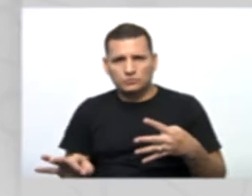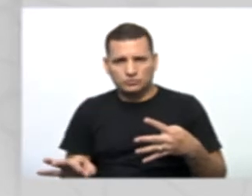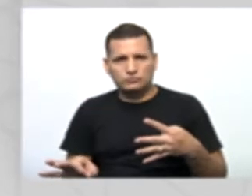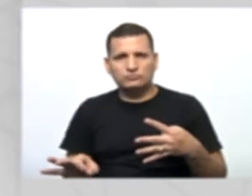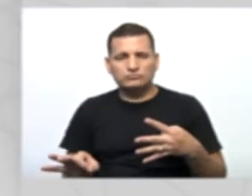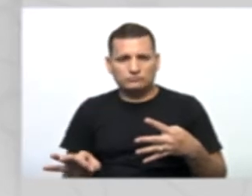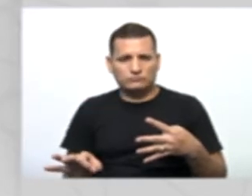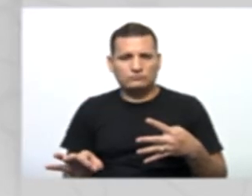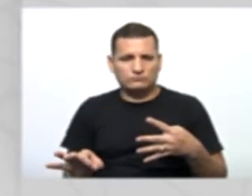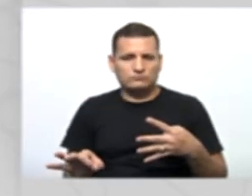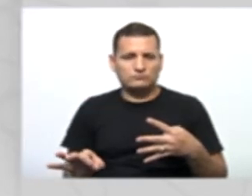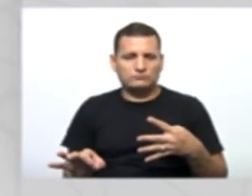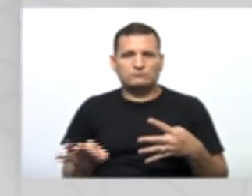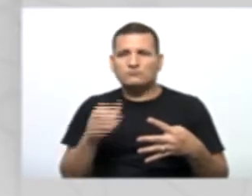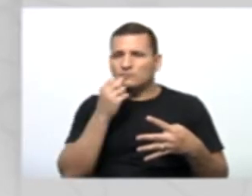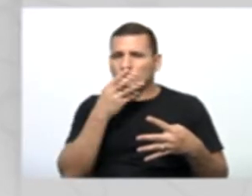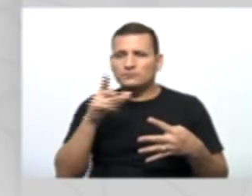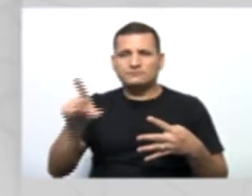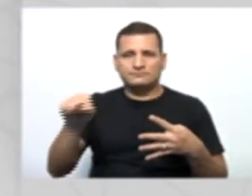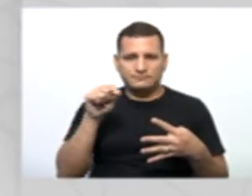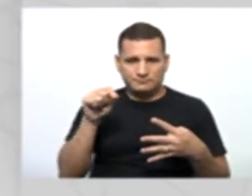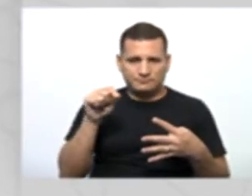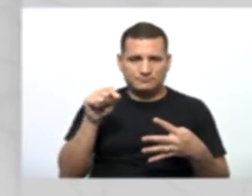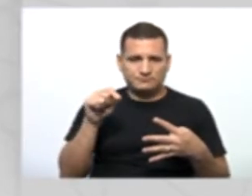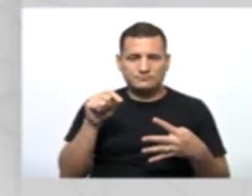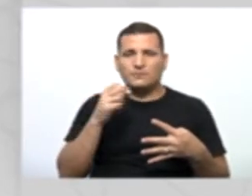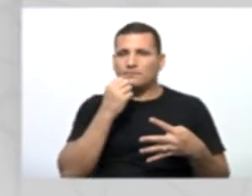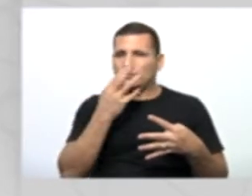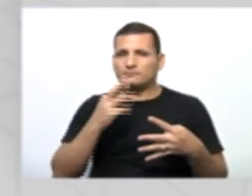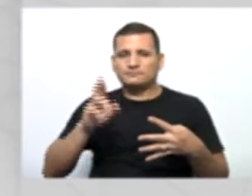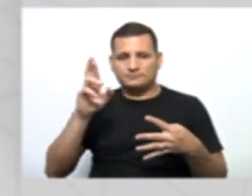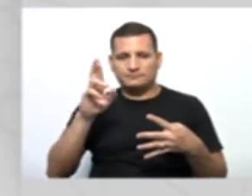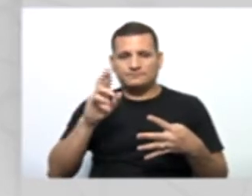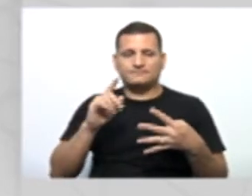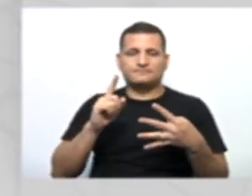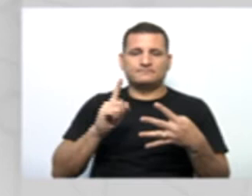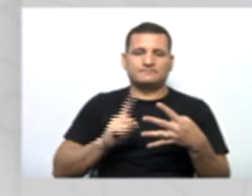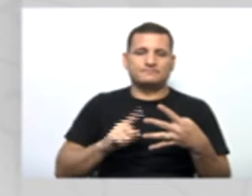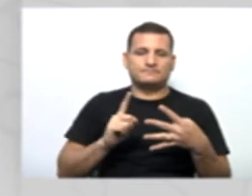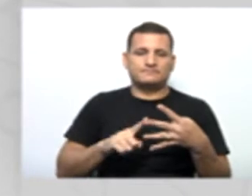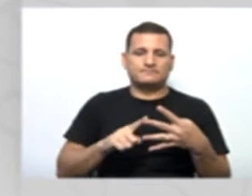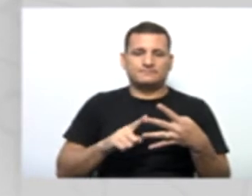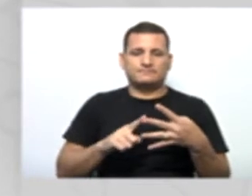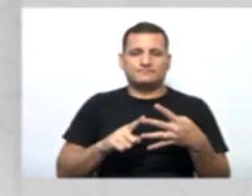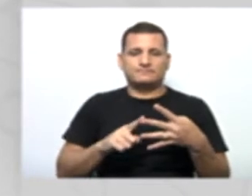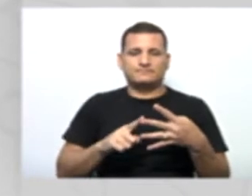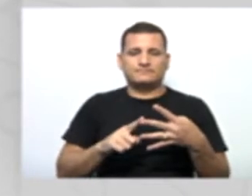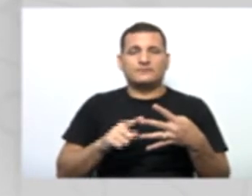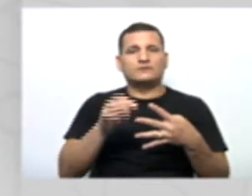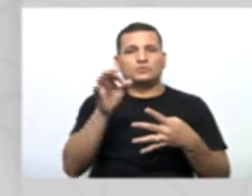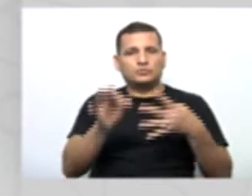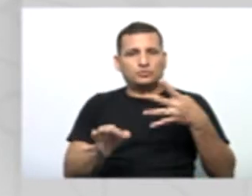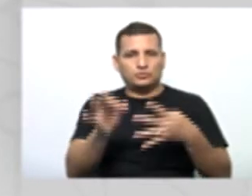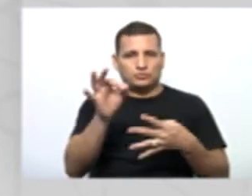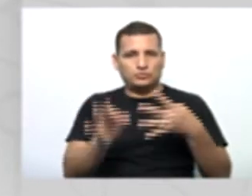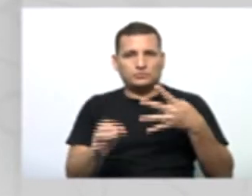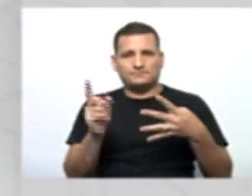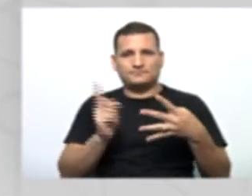muito prudente, ela sabe fazer boas escolhas, ela sabe tomar boas decisões. Outra que nós conhecemos bem é a